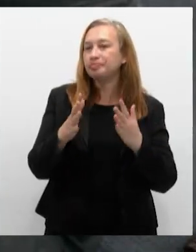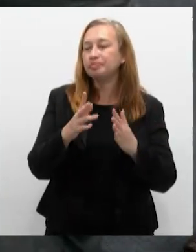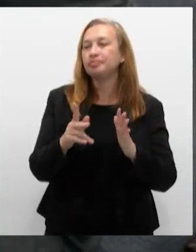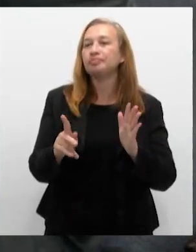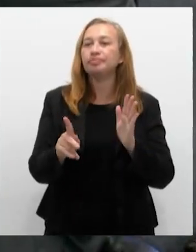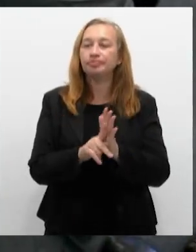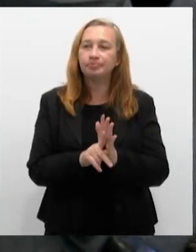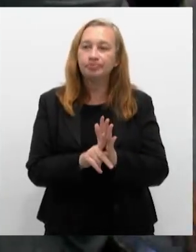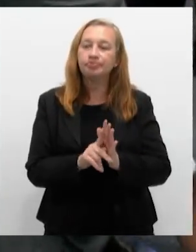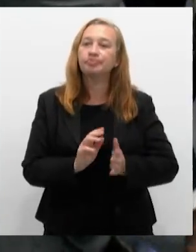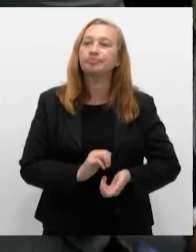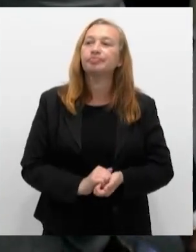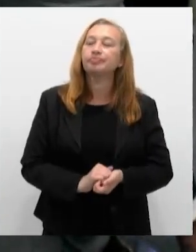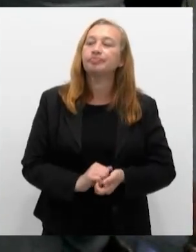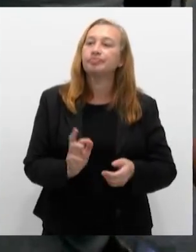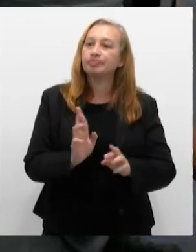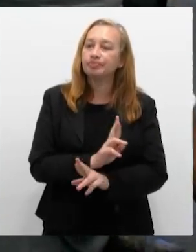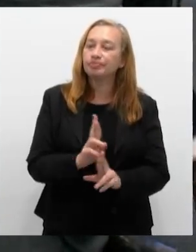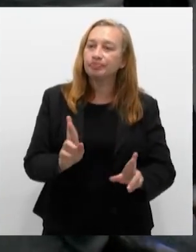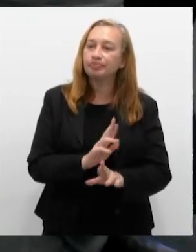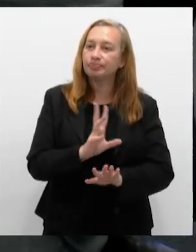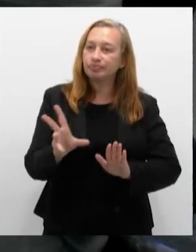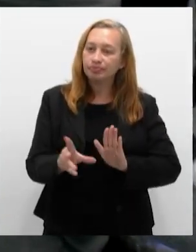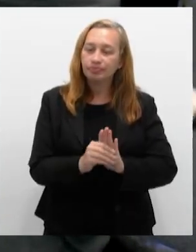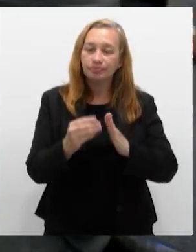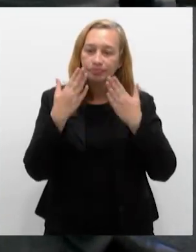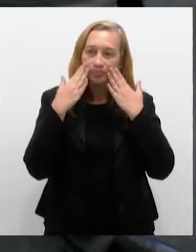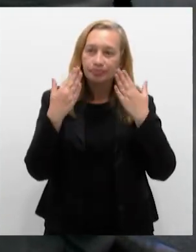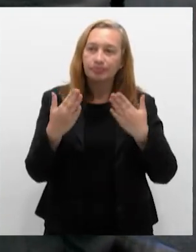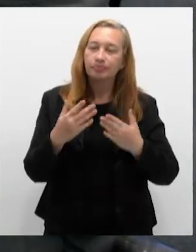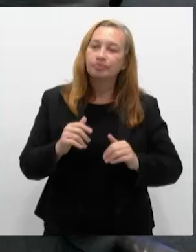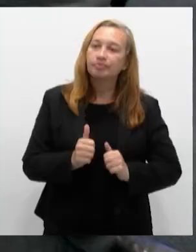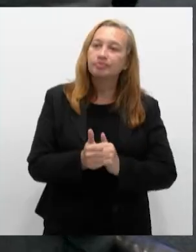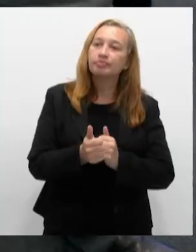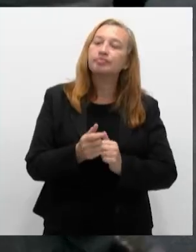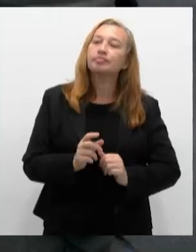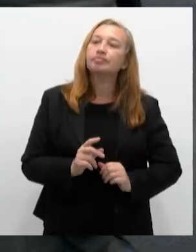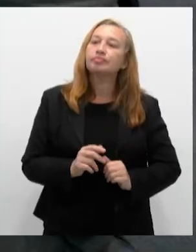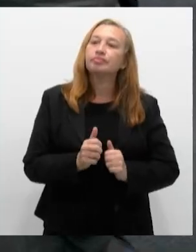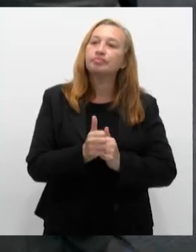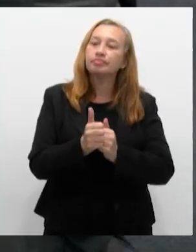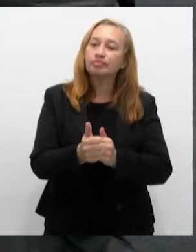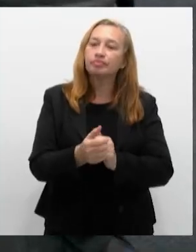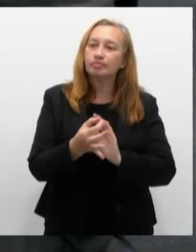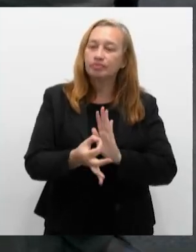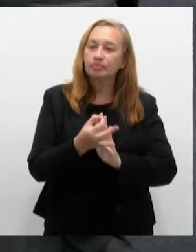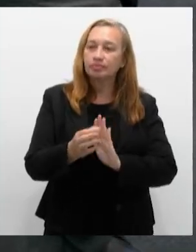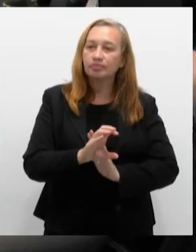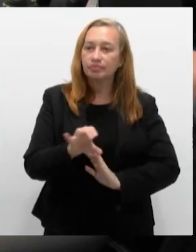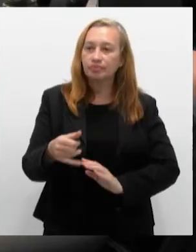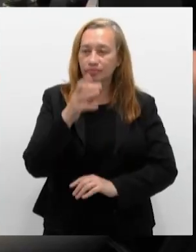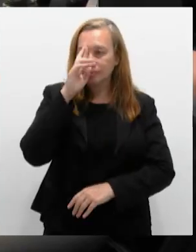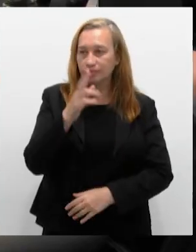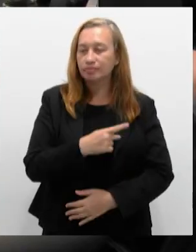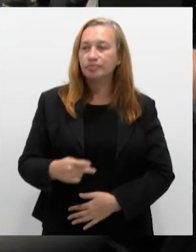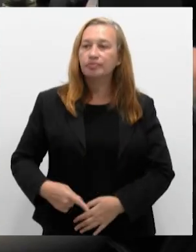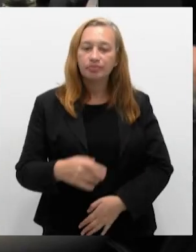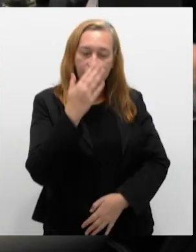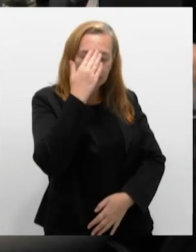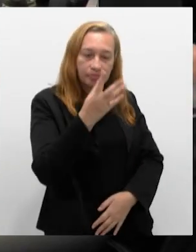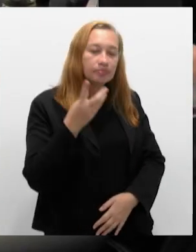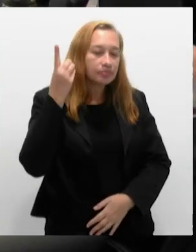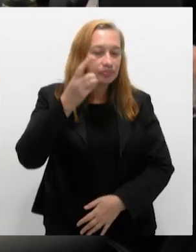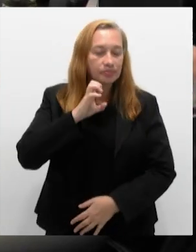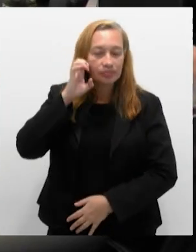projeto. Em relação às emendas apresentadas, eu sigo o parecer da CCJ, presidente. Obrigada. Obrigado, deputada